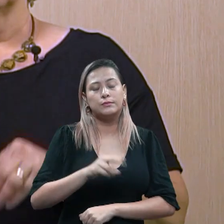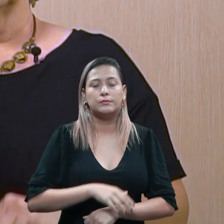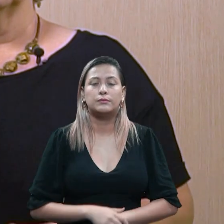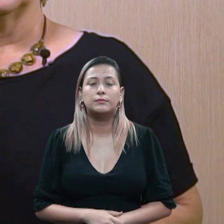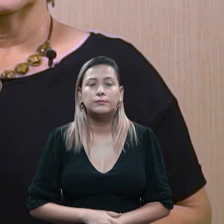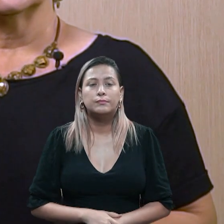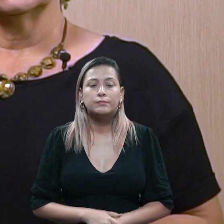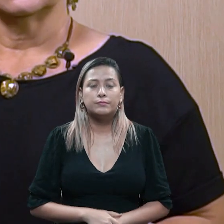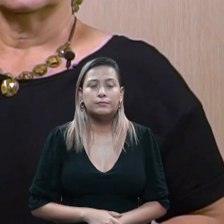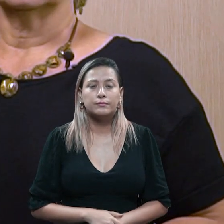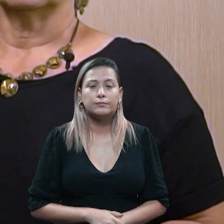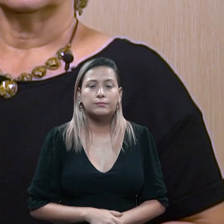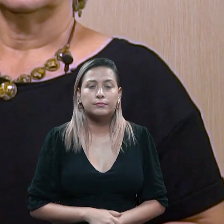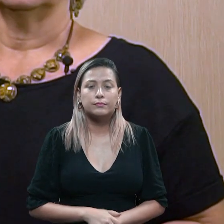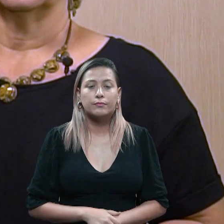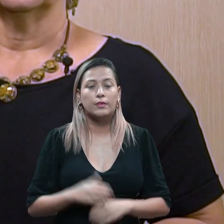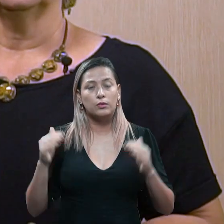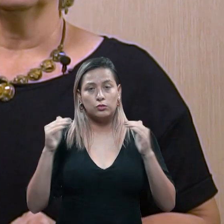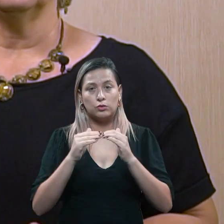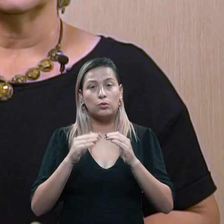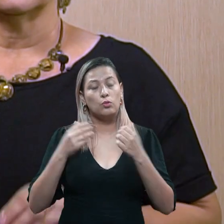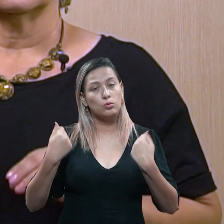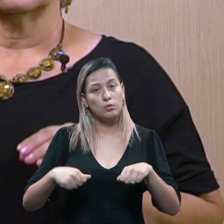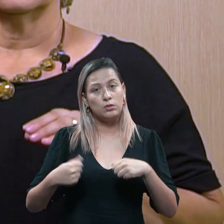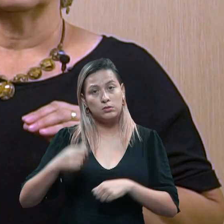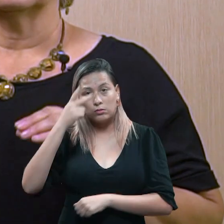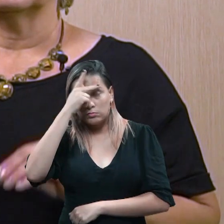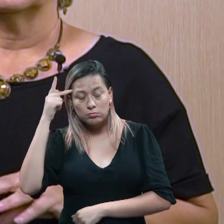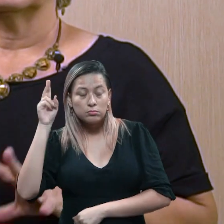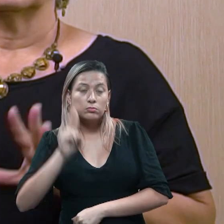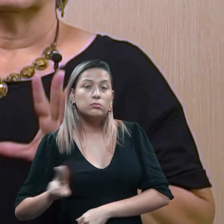De acordo com a necessidade da sua cliente, nunca